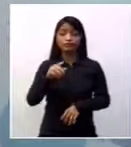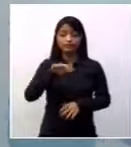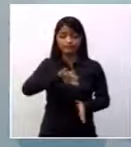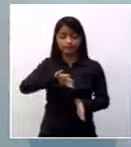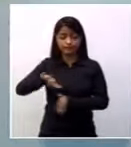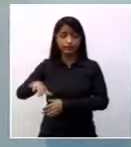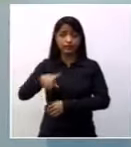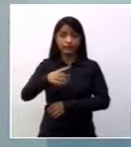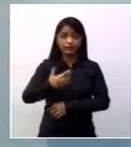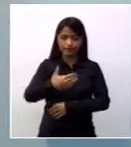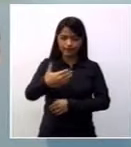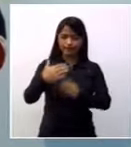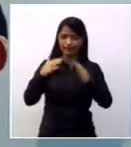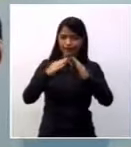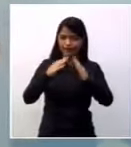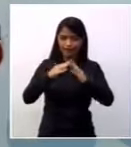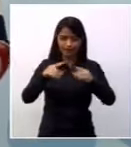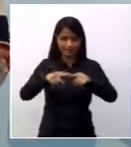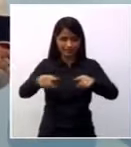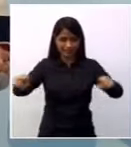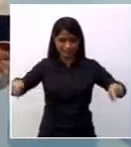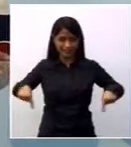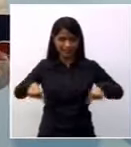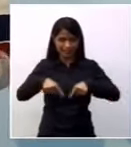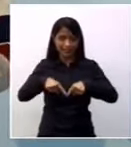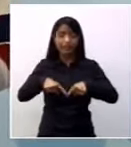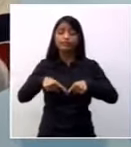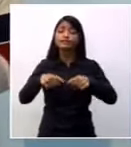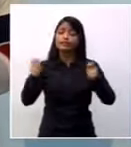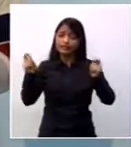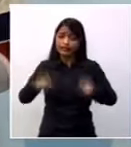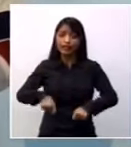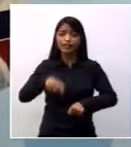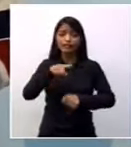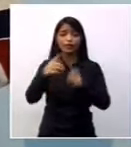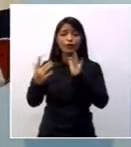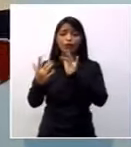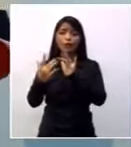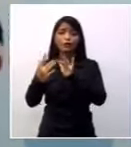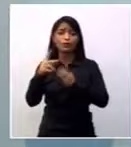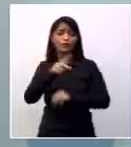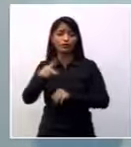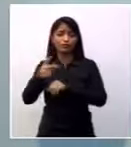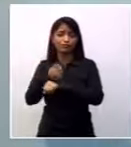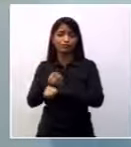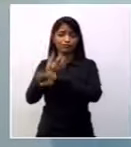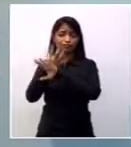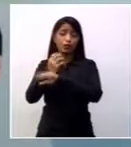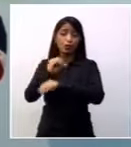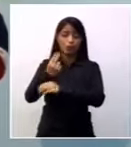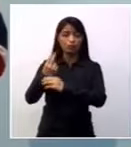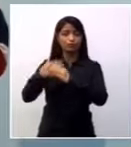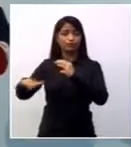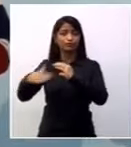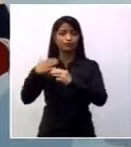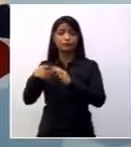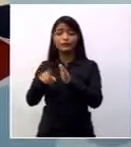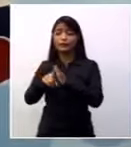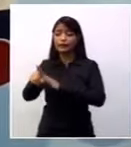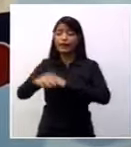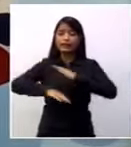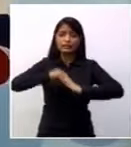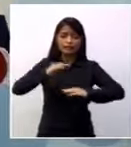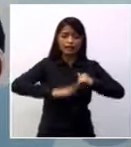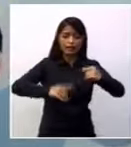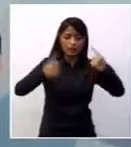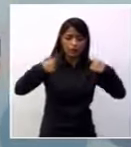está tendo na sua sala, classe 1, contato com o seu professor. Entre em contato com o seu professor, pergunta para ele qual a melhor atividade para ser feita.